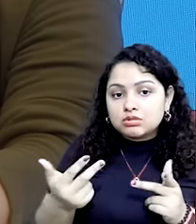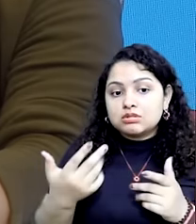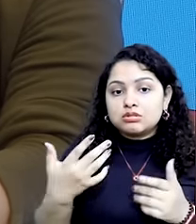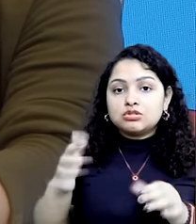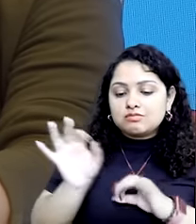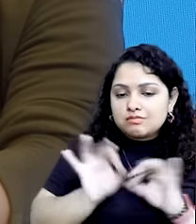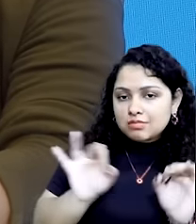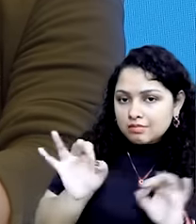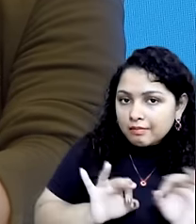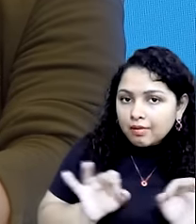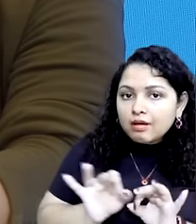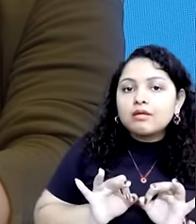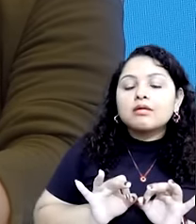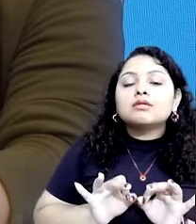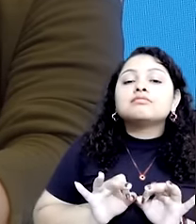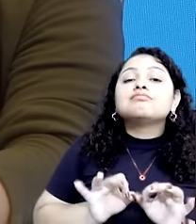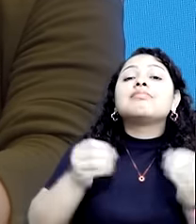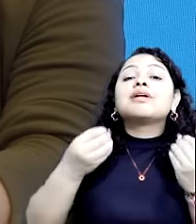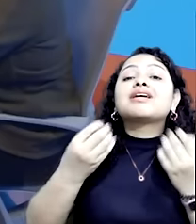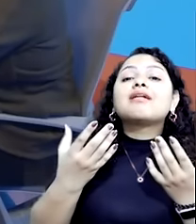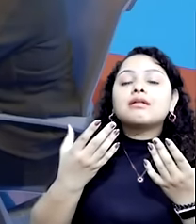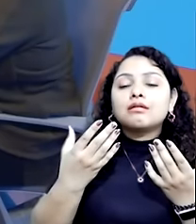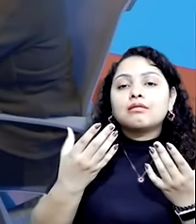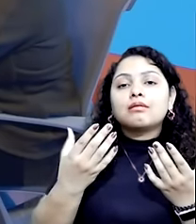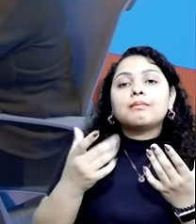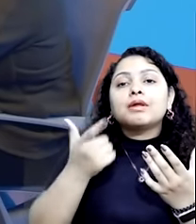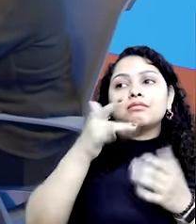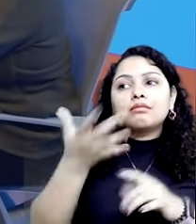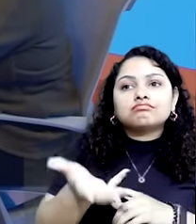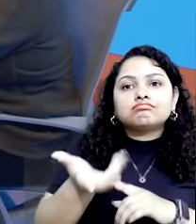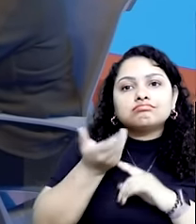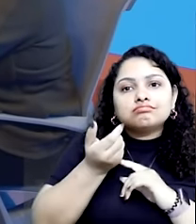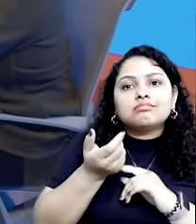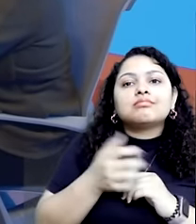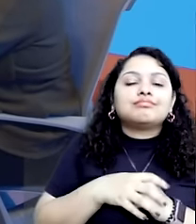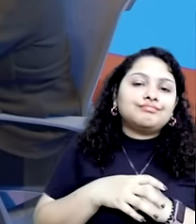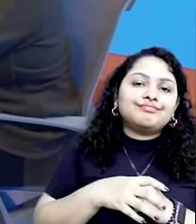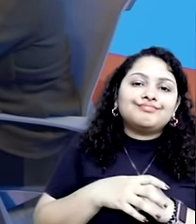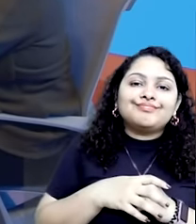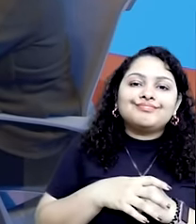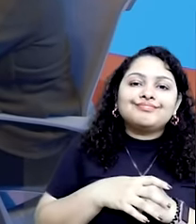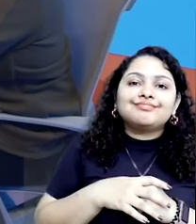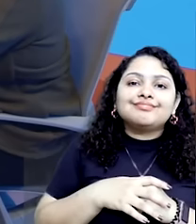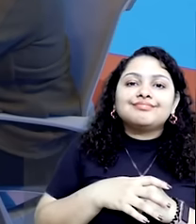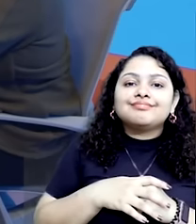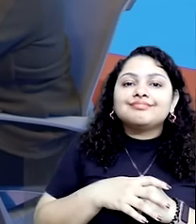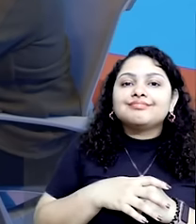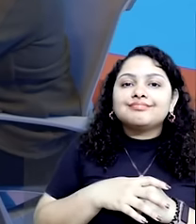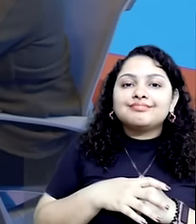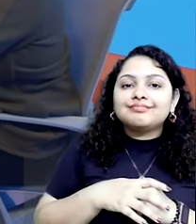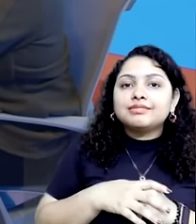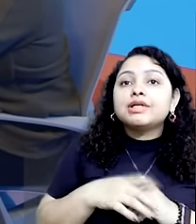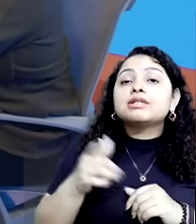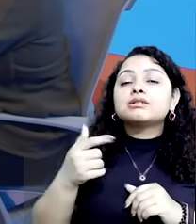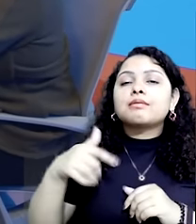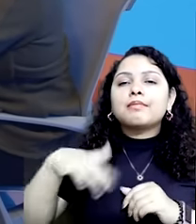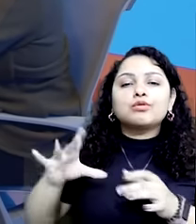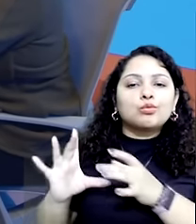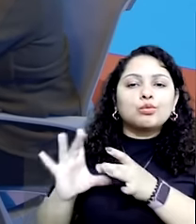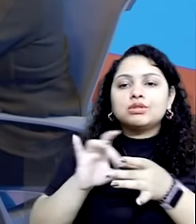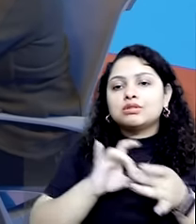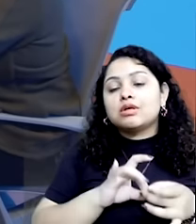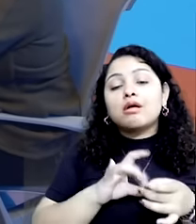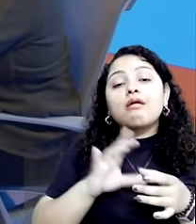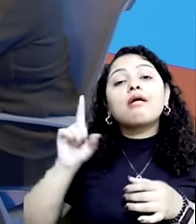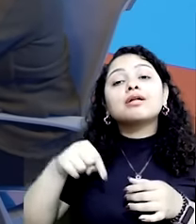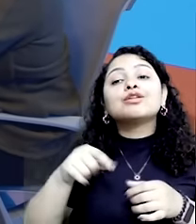monta cenários realmente para inserir aquilo eu falo que é o momento e eh nessa parte de contextualizar é o momento ainda que a